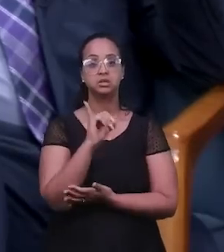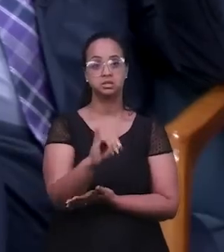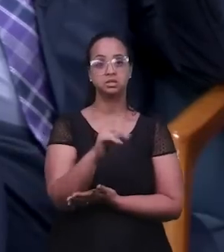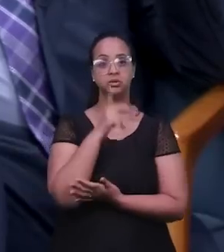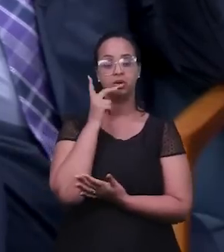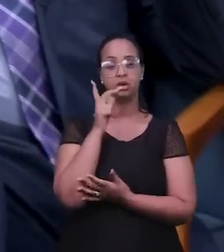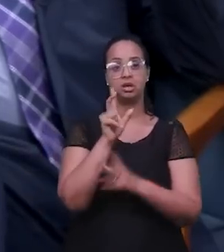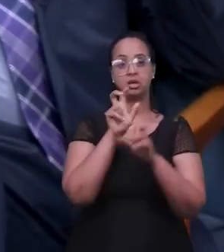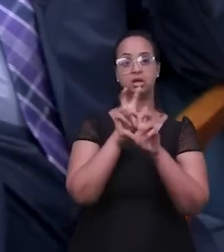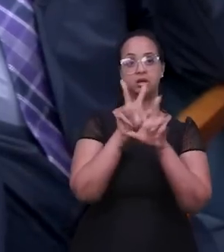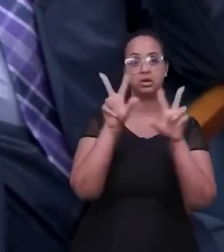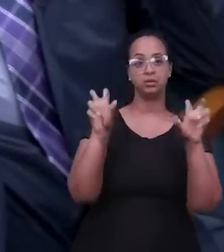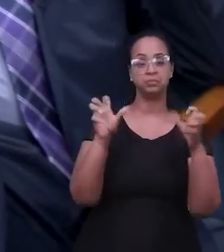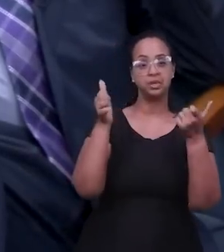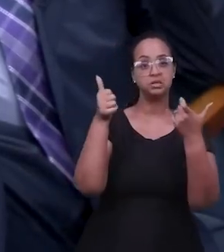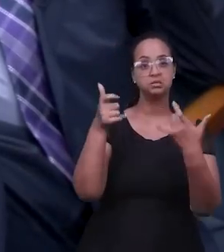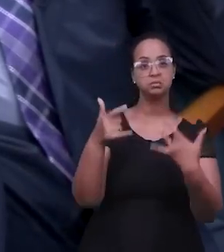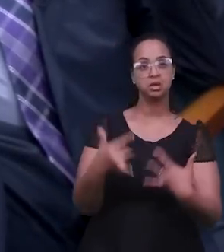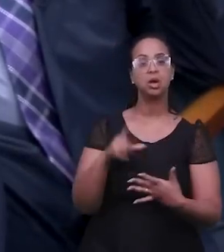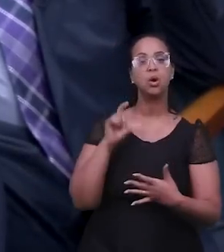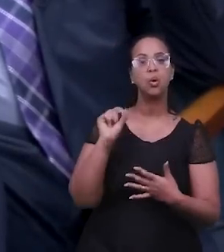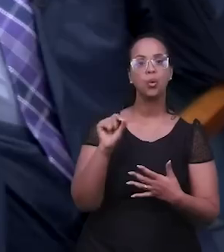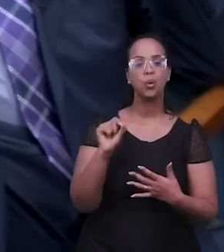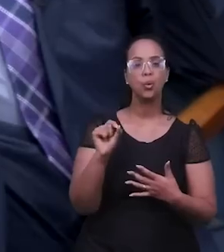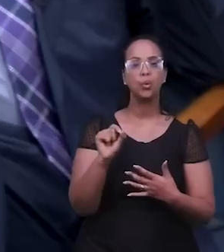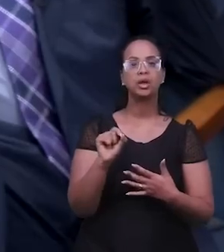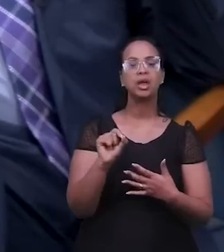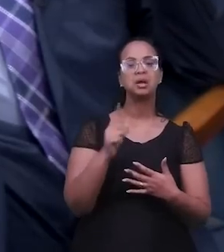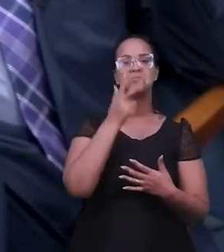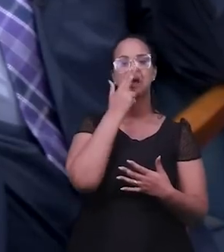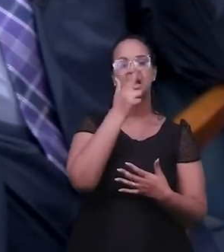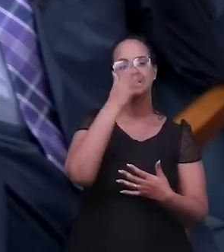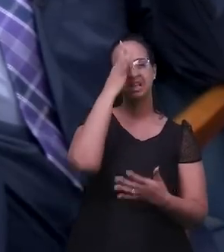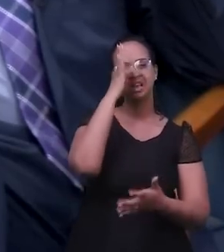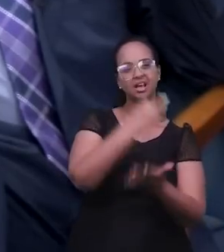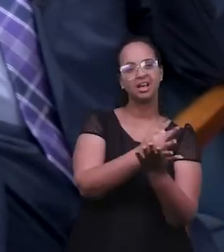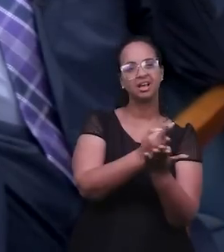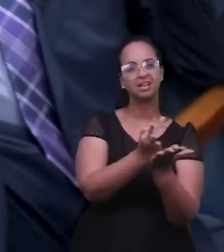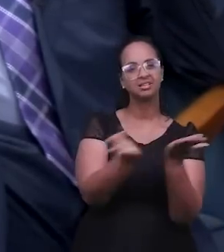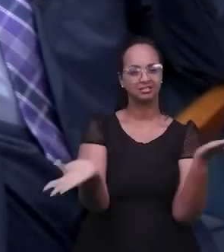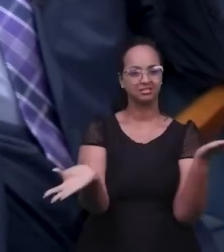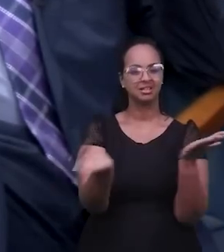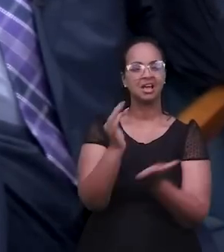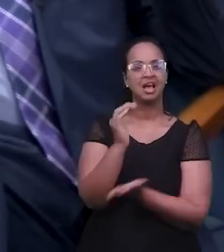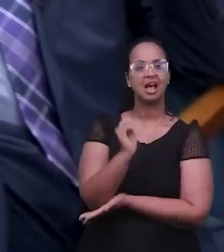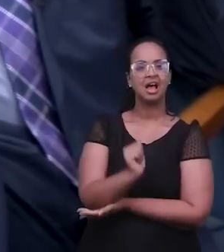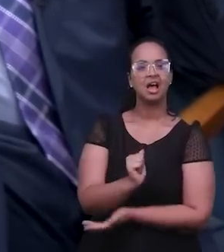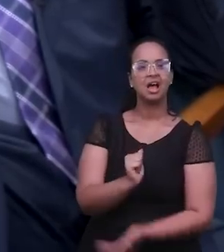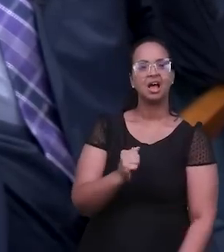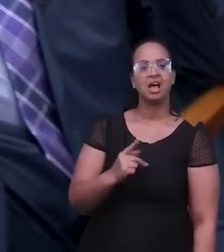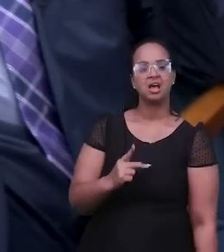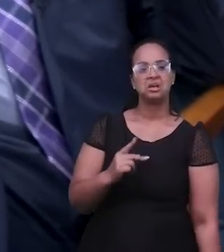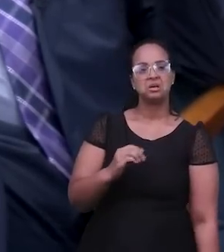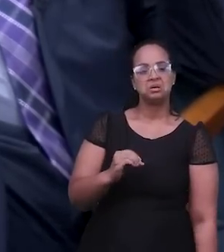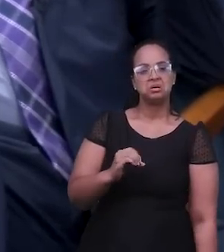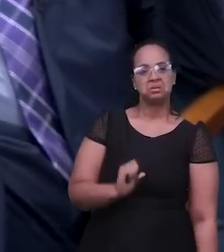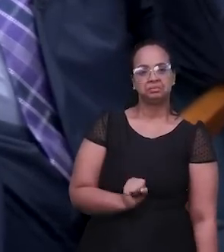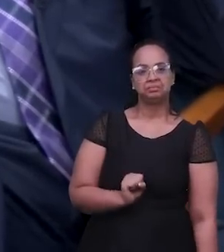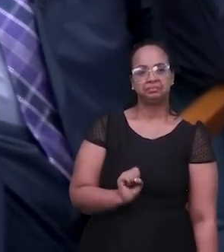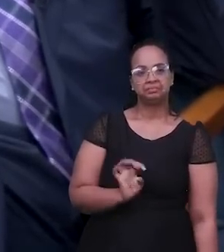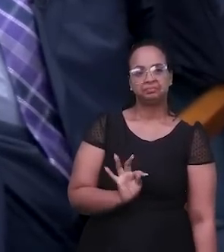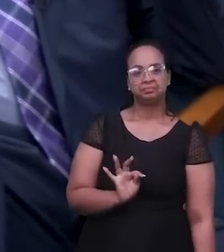palavra. Quando se fala de apostasia, nós precisamos entender o que é apostasia. O que é apostasia?